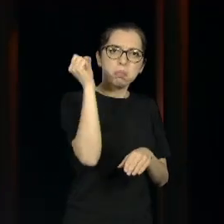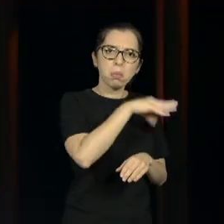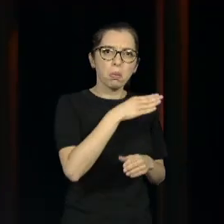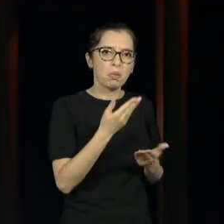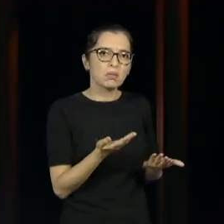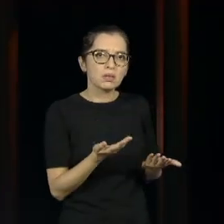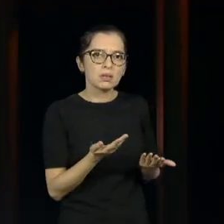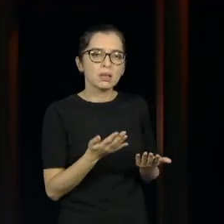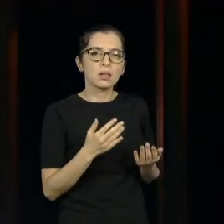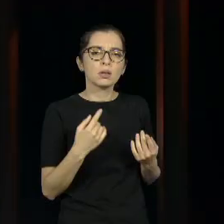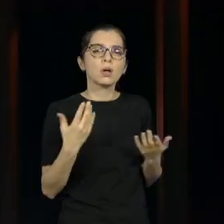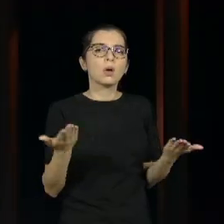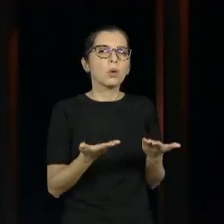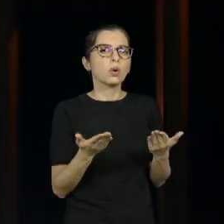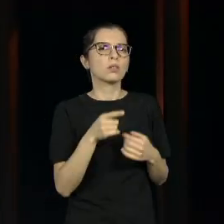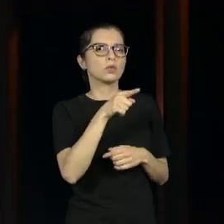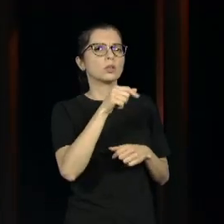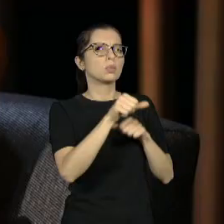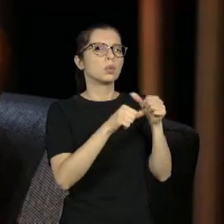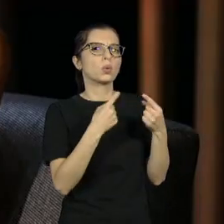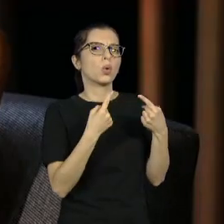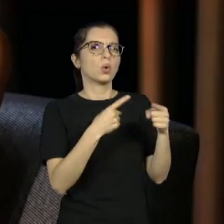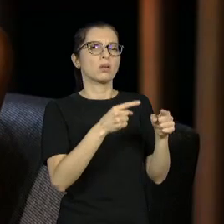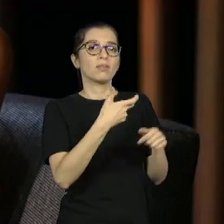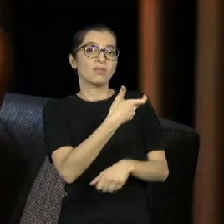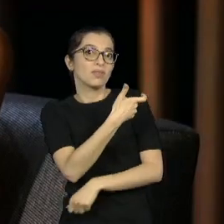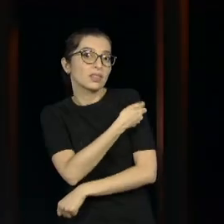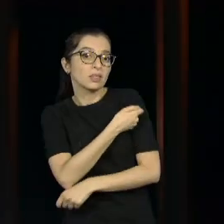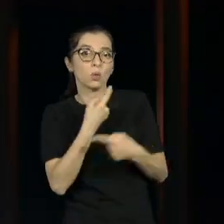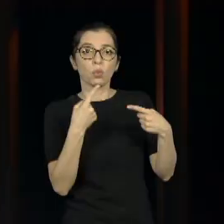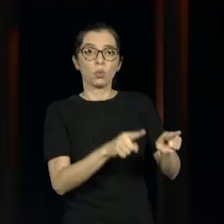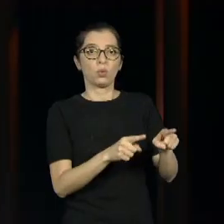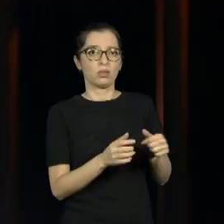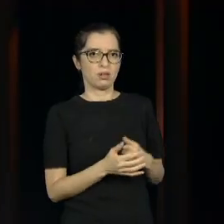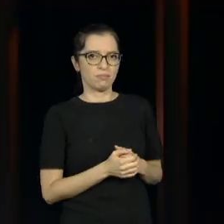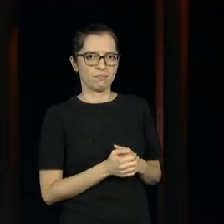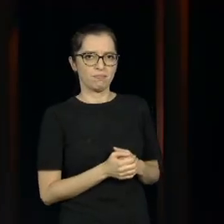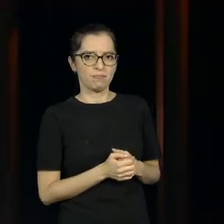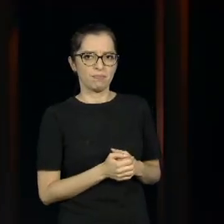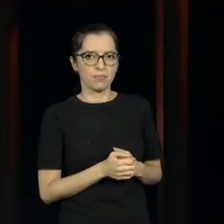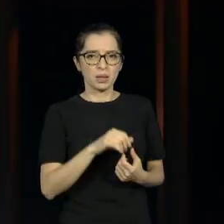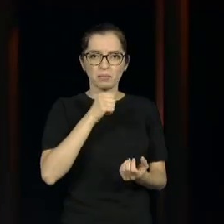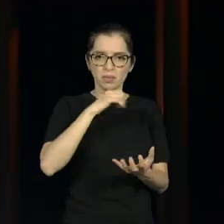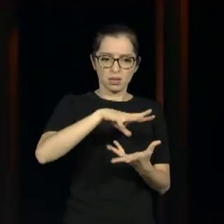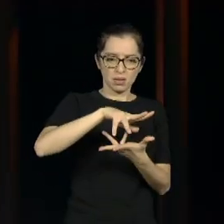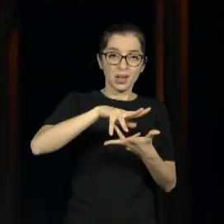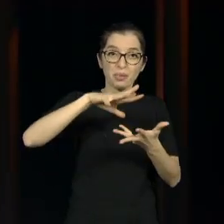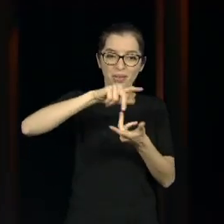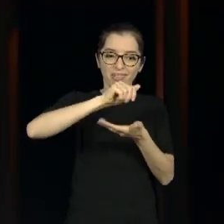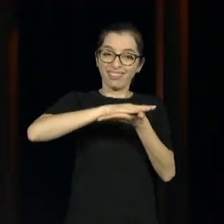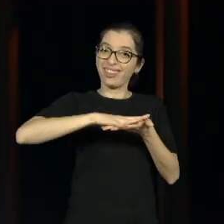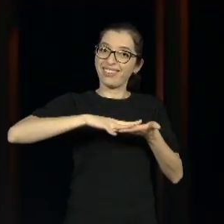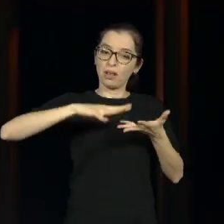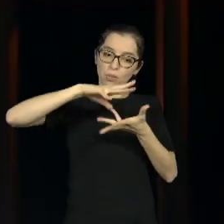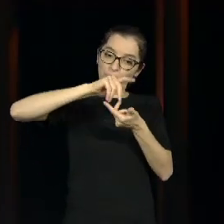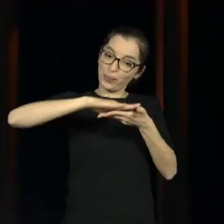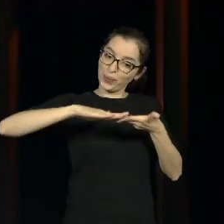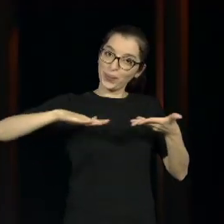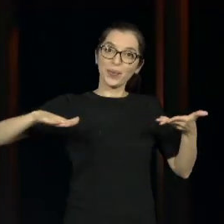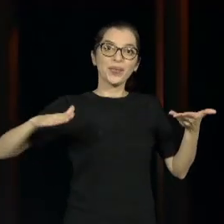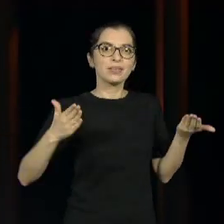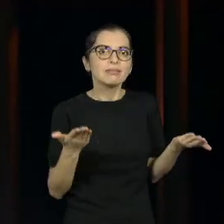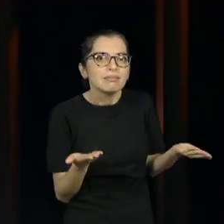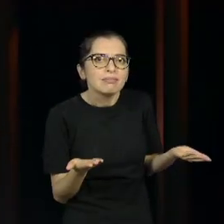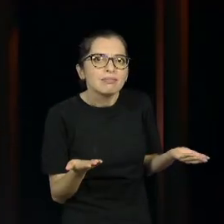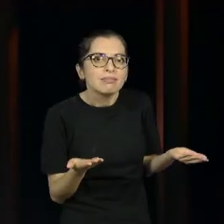hoje tem gente contra a vacina sem falando em Terra plana Sim nós temos